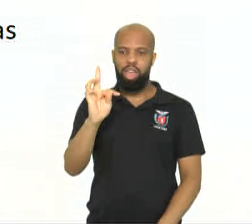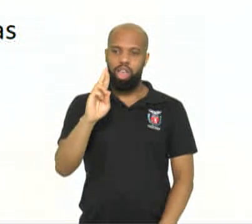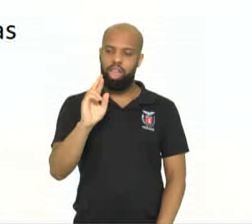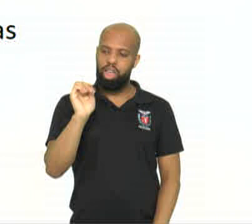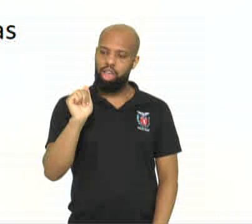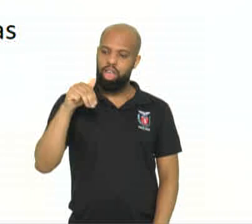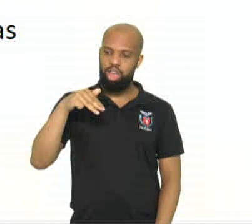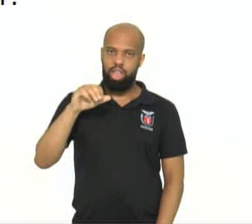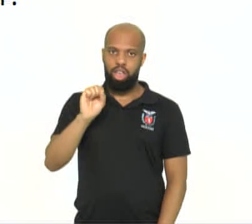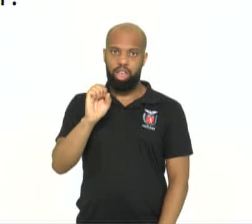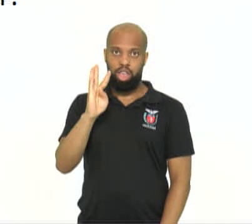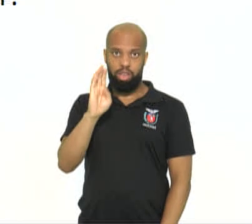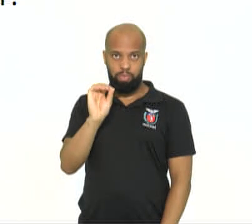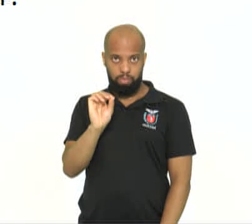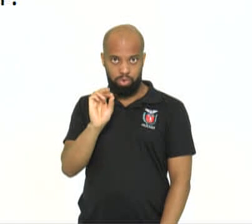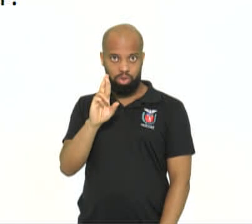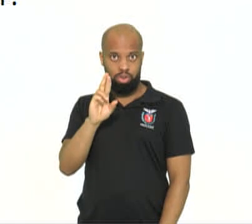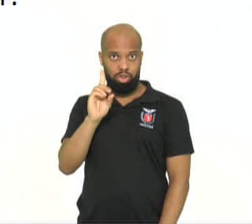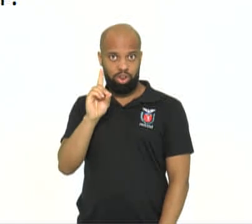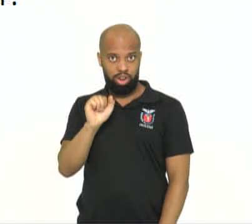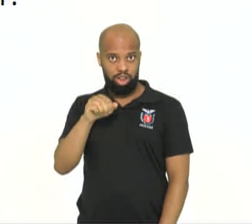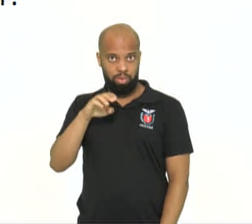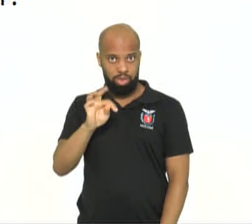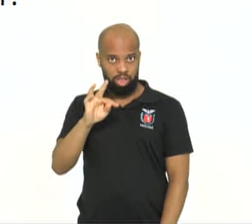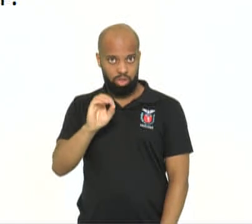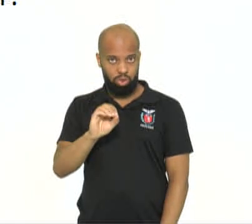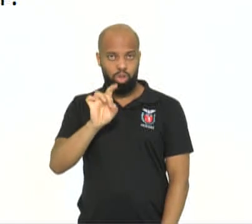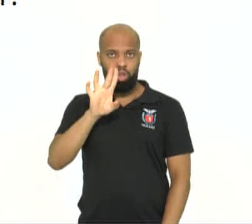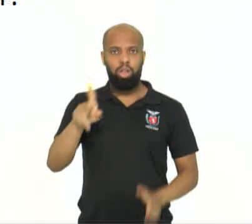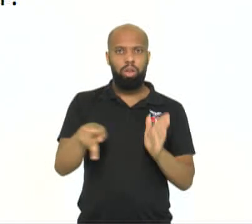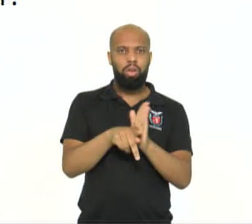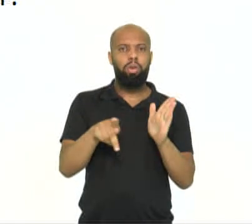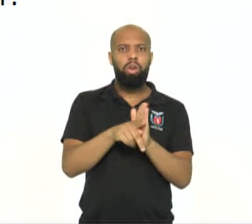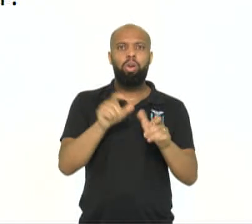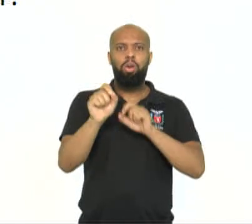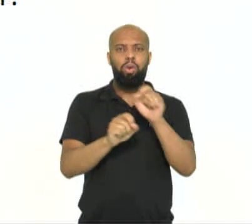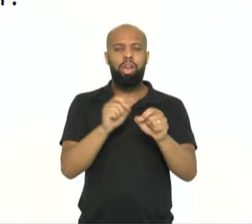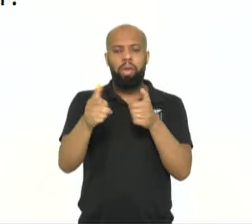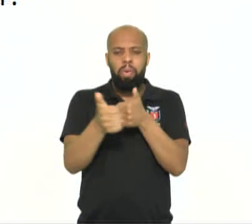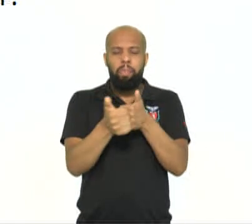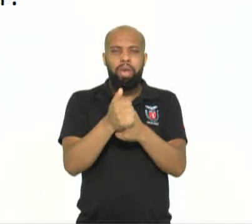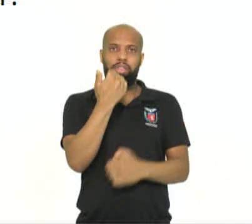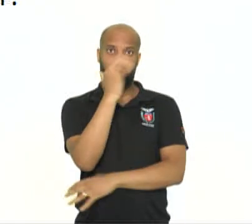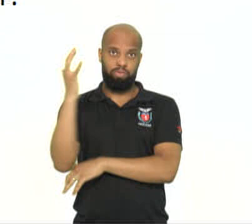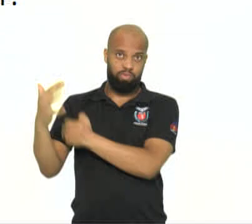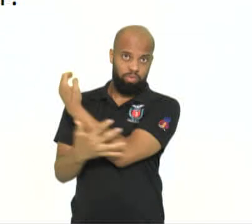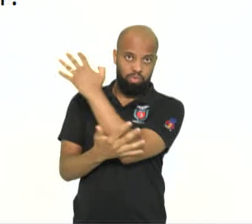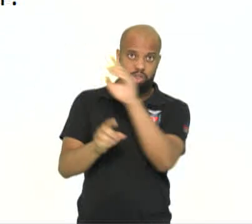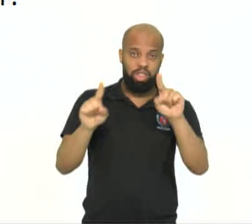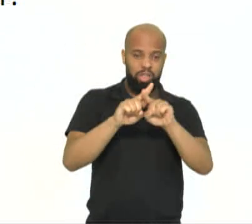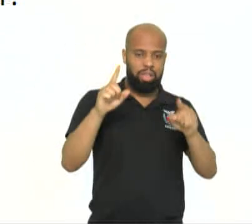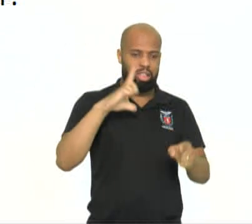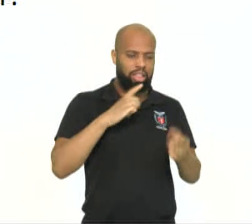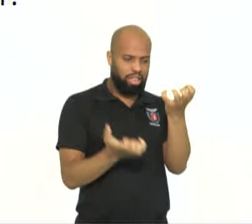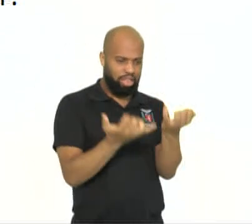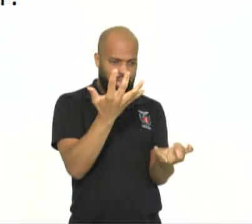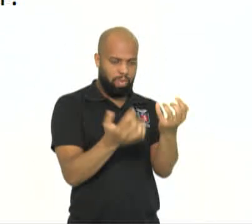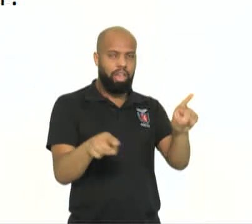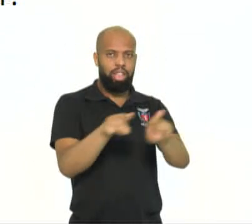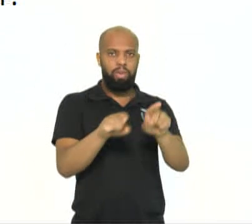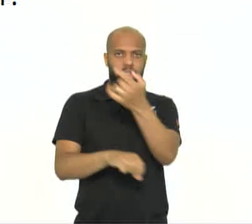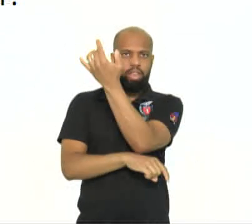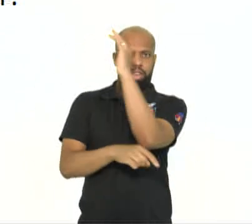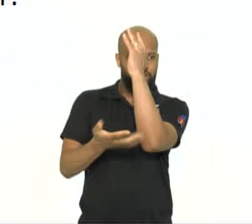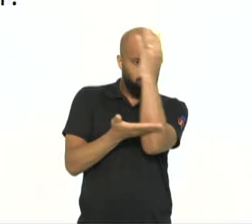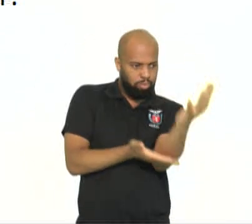apenas acontece nas bordas das florestas. Na contramão dessa recomendação, contudo, as queimadas e os desmatamentos no Brasil em 2020